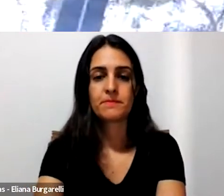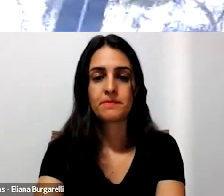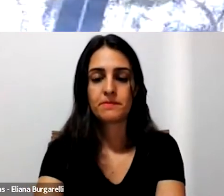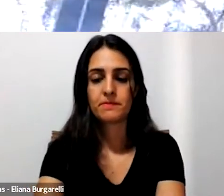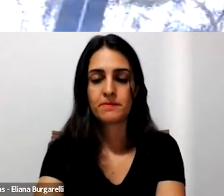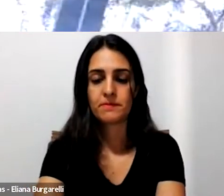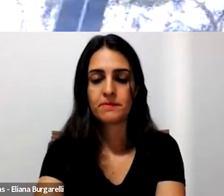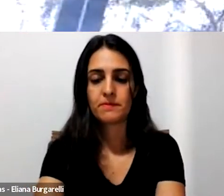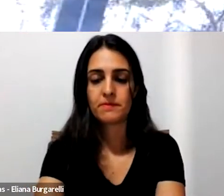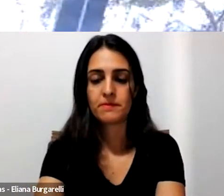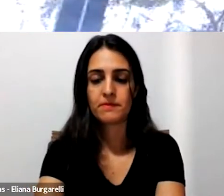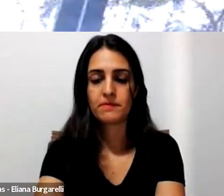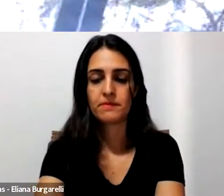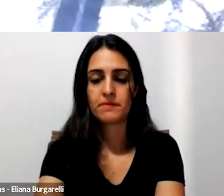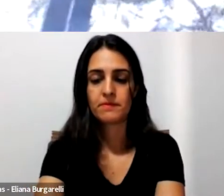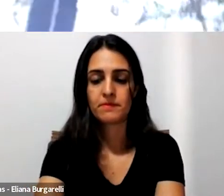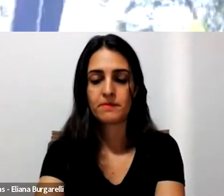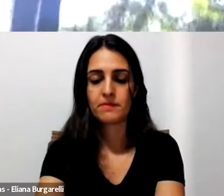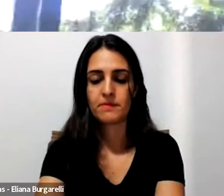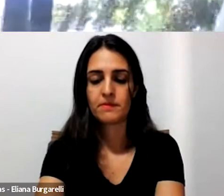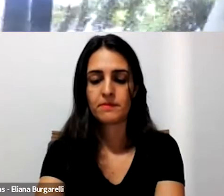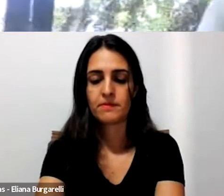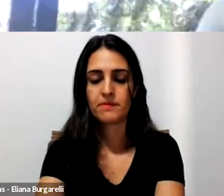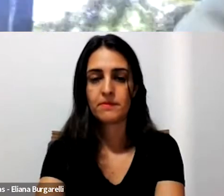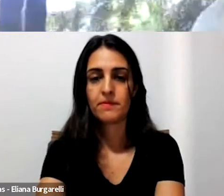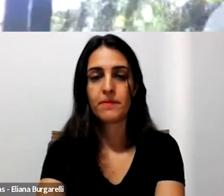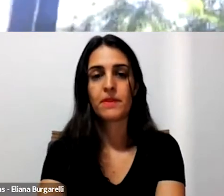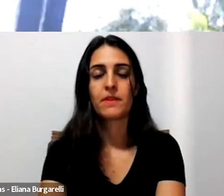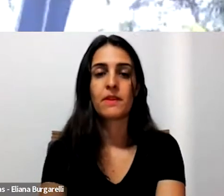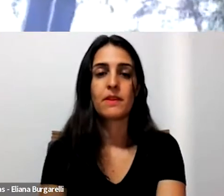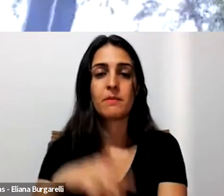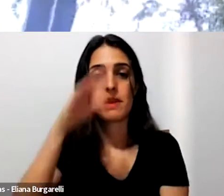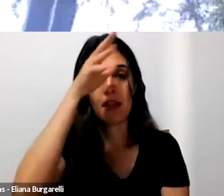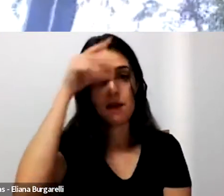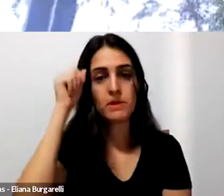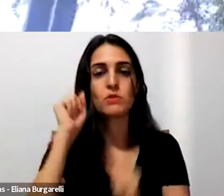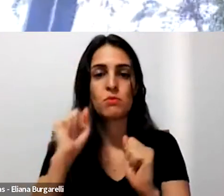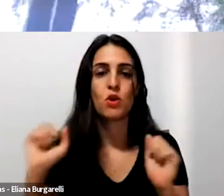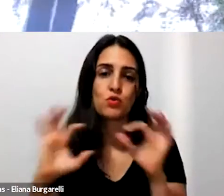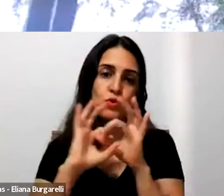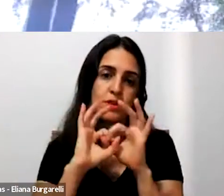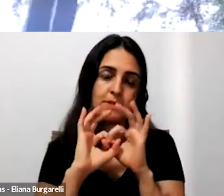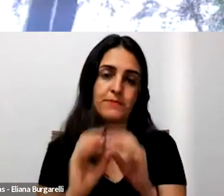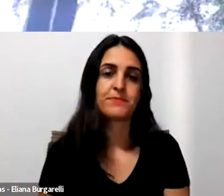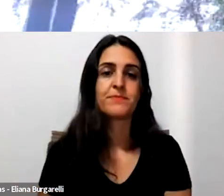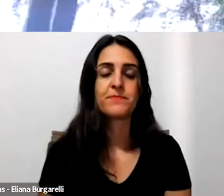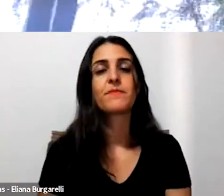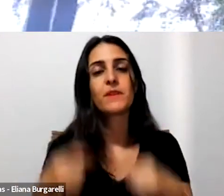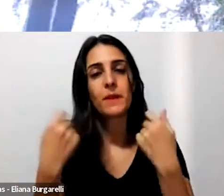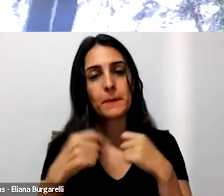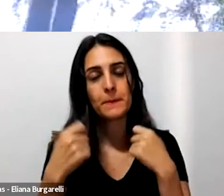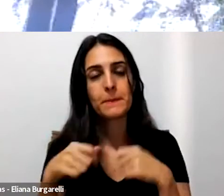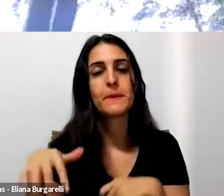deixar que os países falem individualmente, alguns presidentes até gostam disso, mas a gente tem algumas esferas até